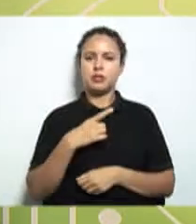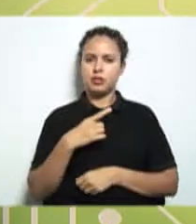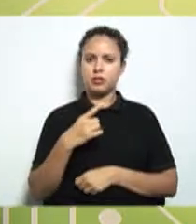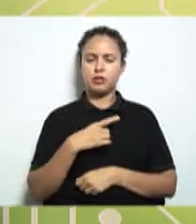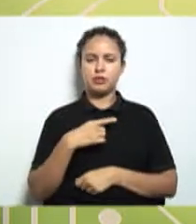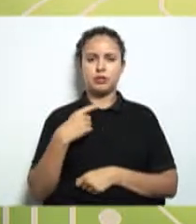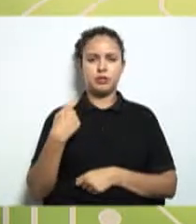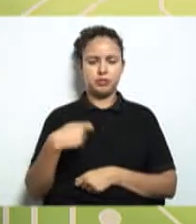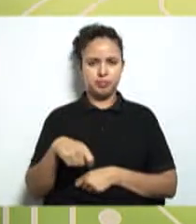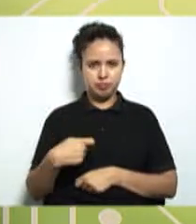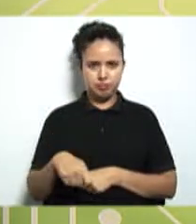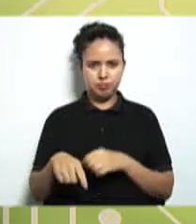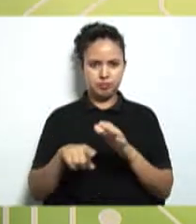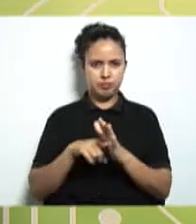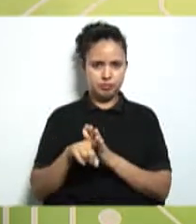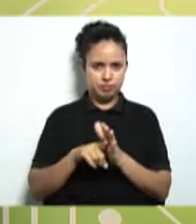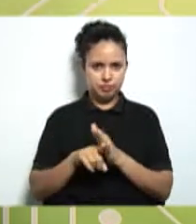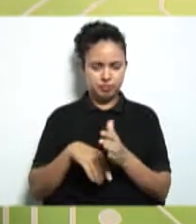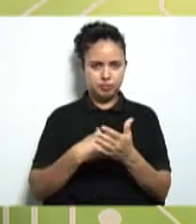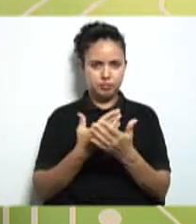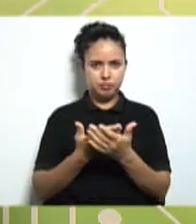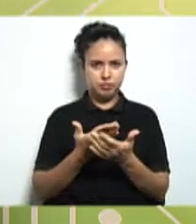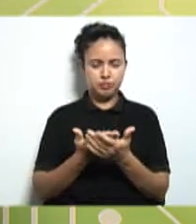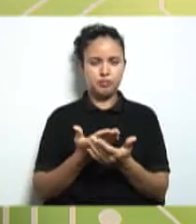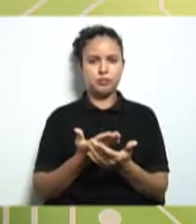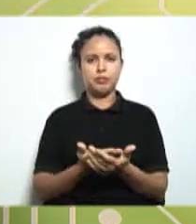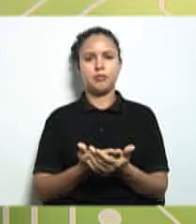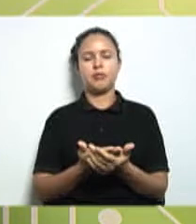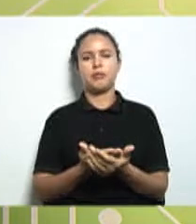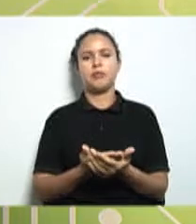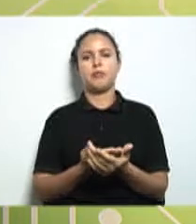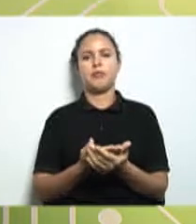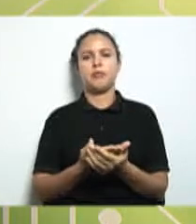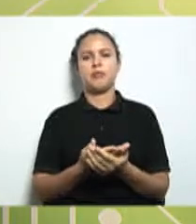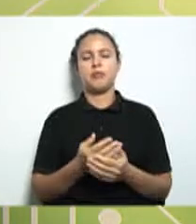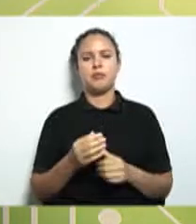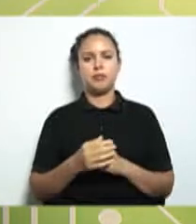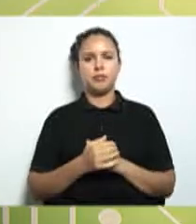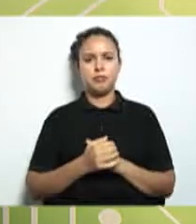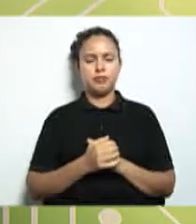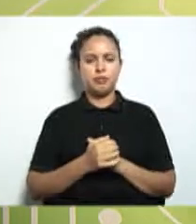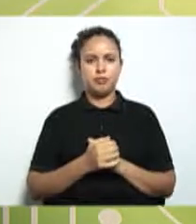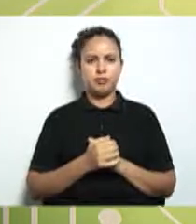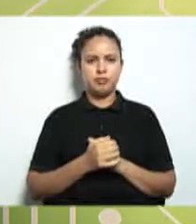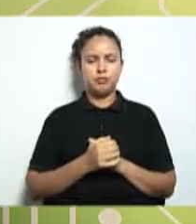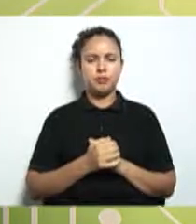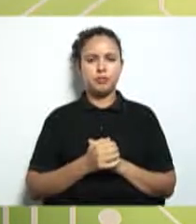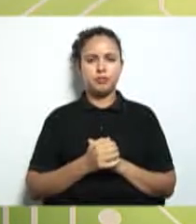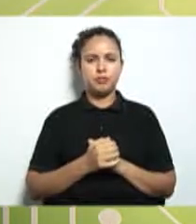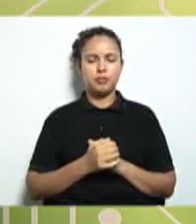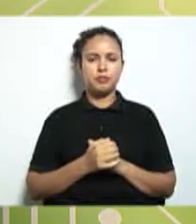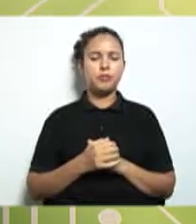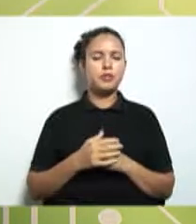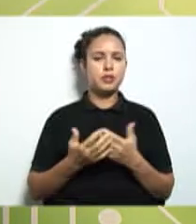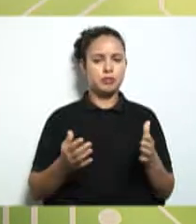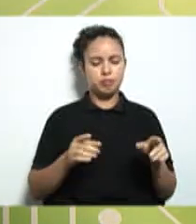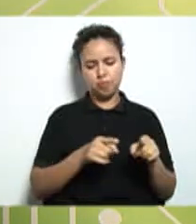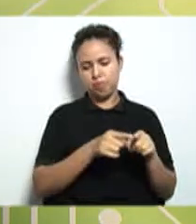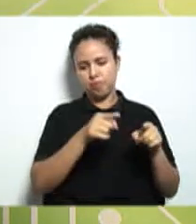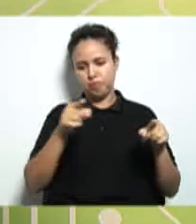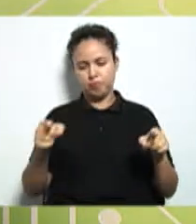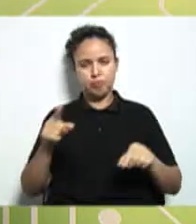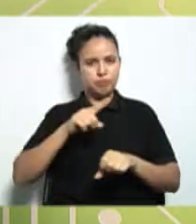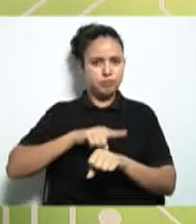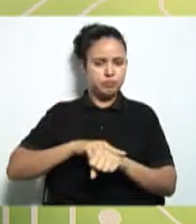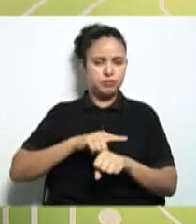que merece, né, ser estudado, ser pesquisado. Talvez nesse pequeno espaço de